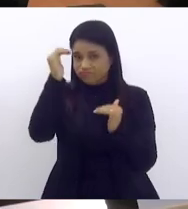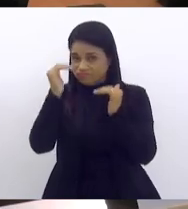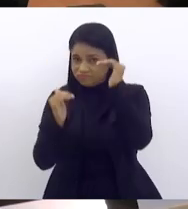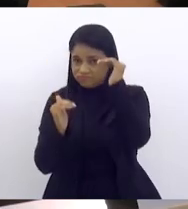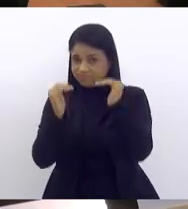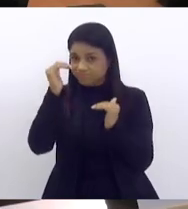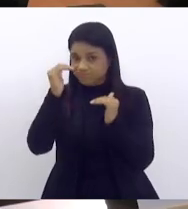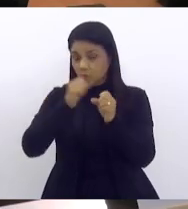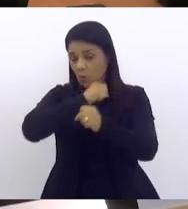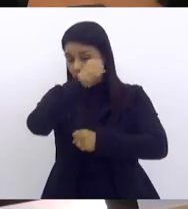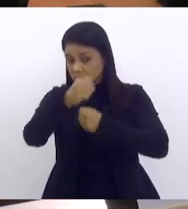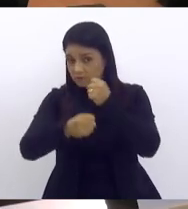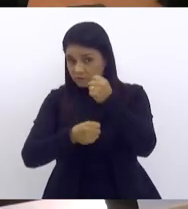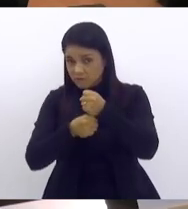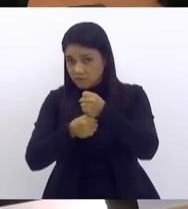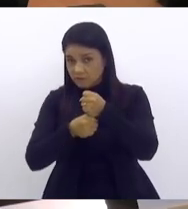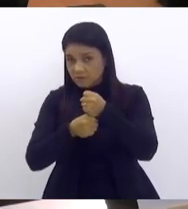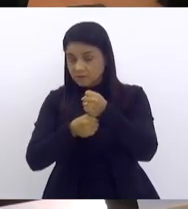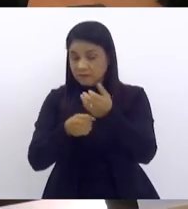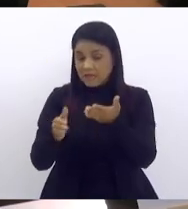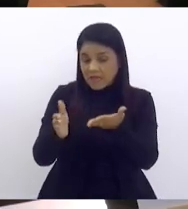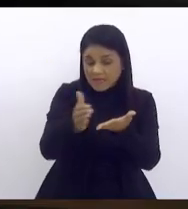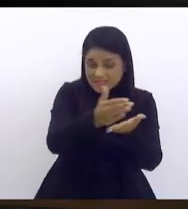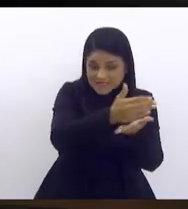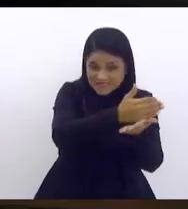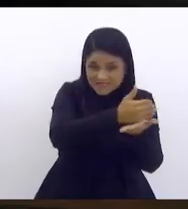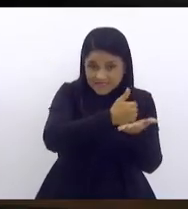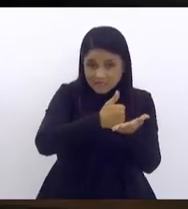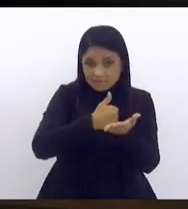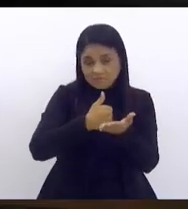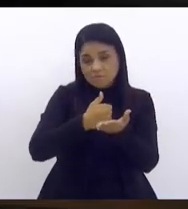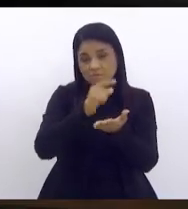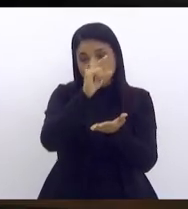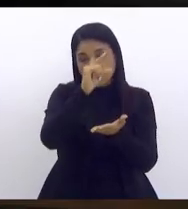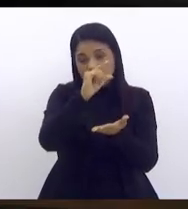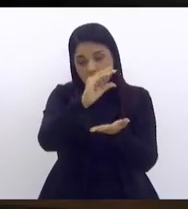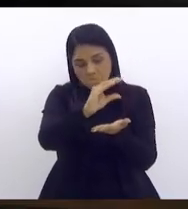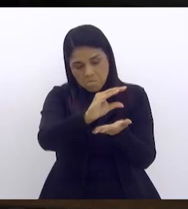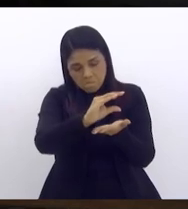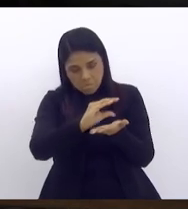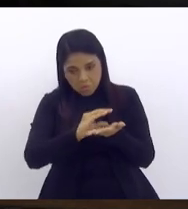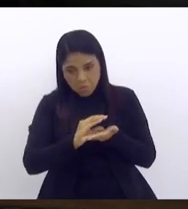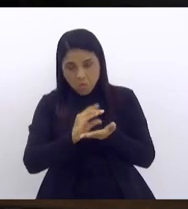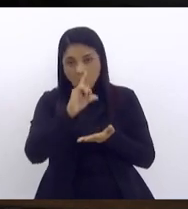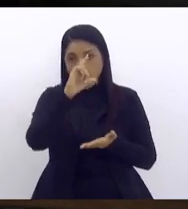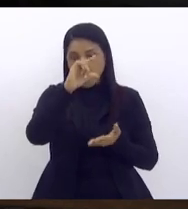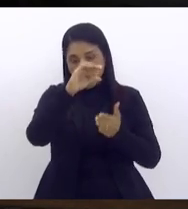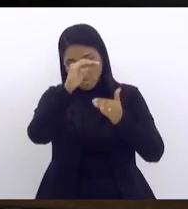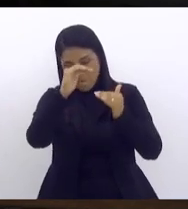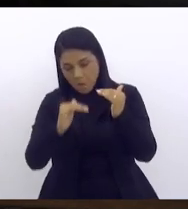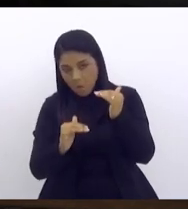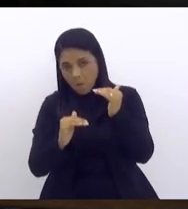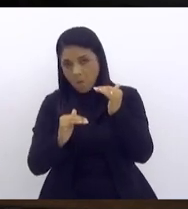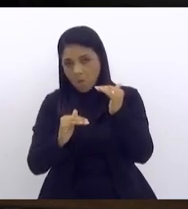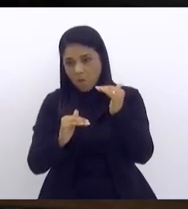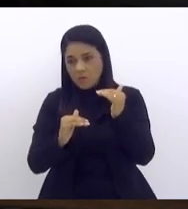para o ano que vem, as nossas receitas vão ser menor que as nossas despesas em 3,6 bilhões.